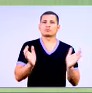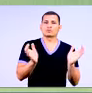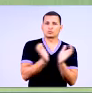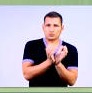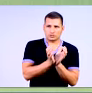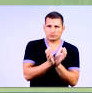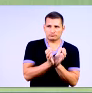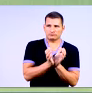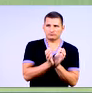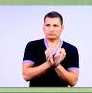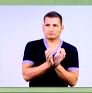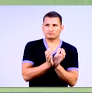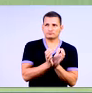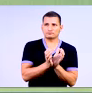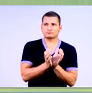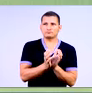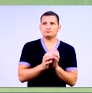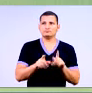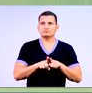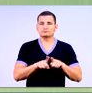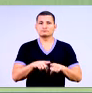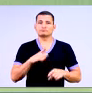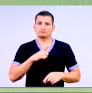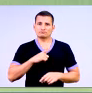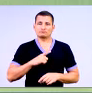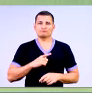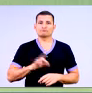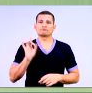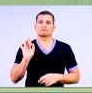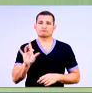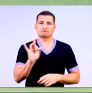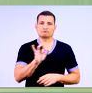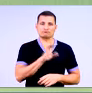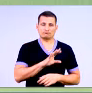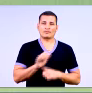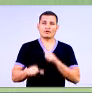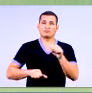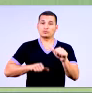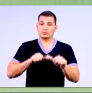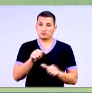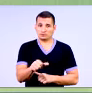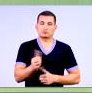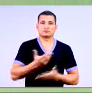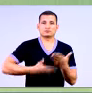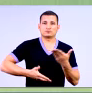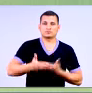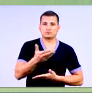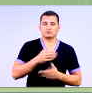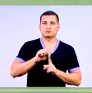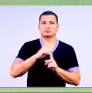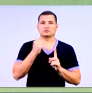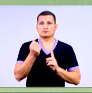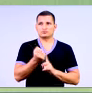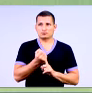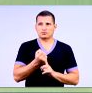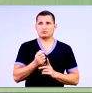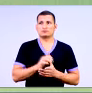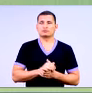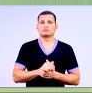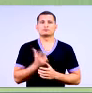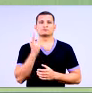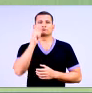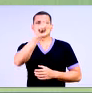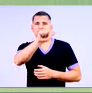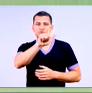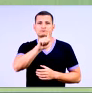também existe a questão da conduta individual. A mudança nas relações sociais de gênero, a superação do